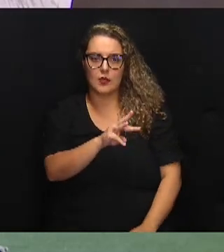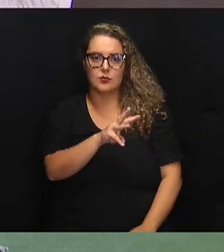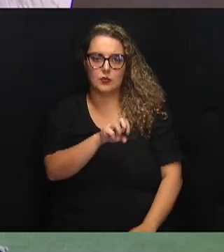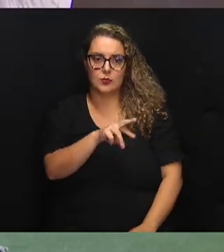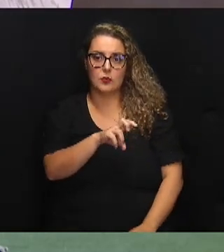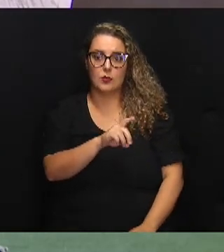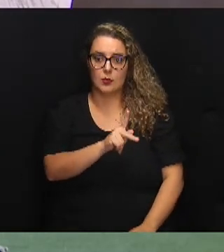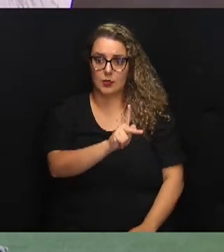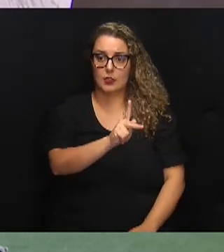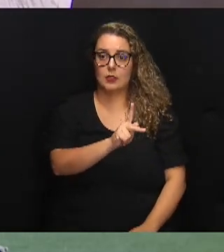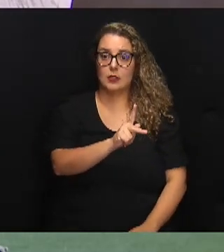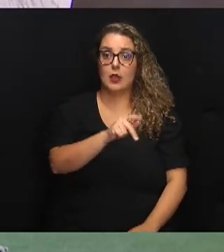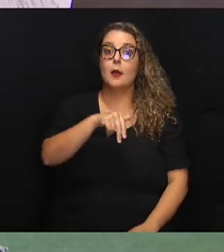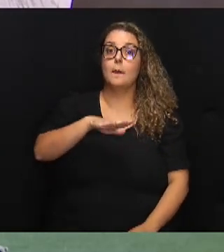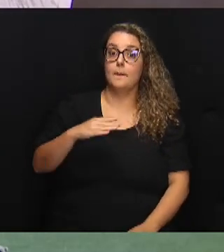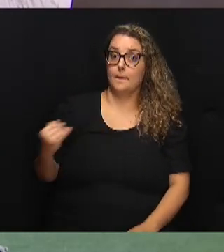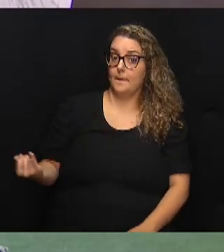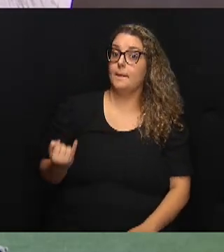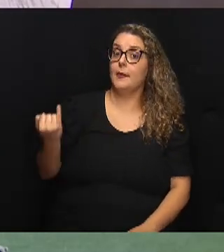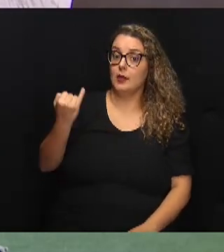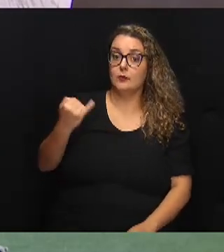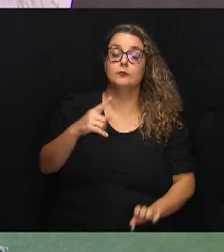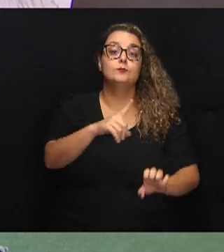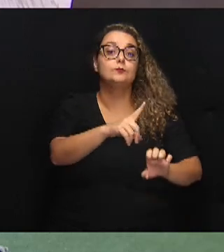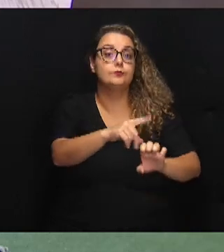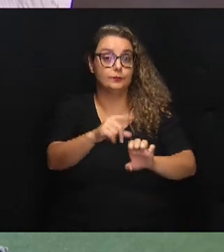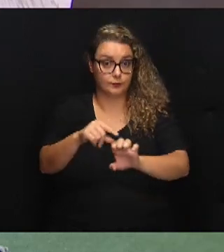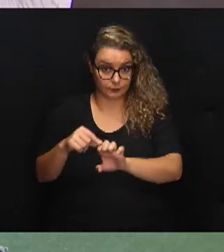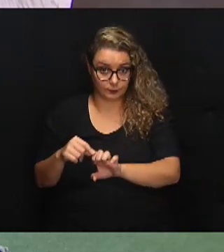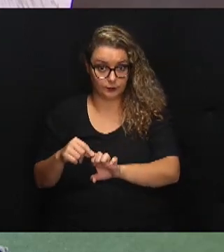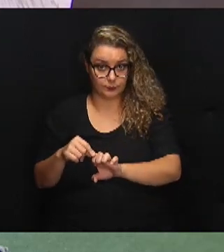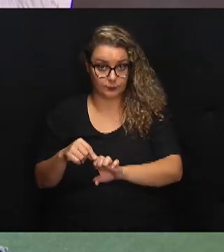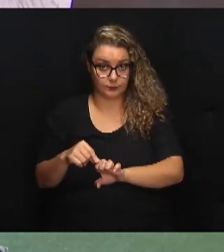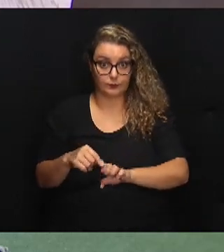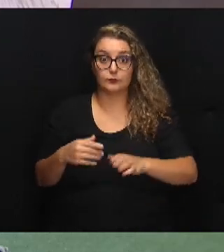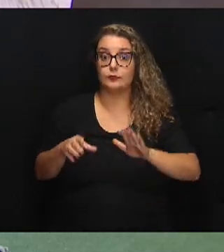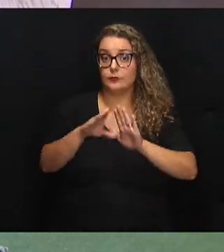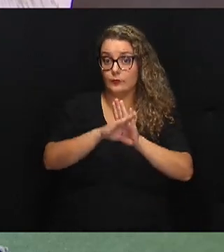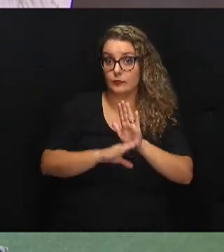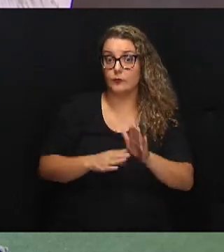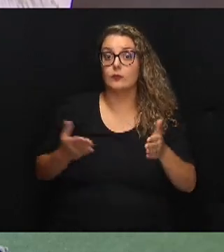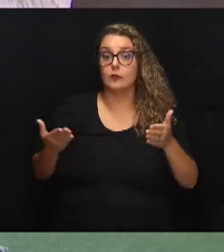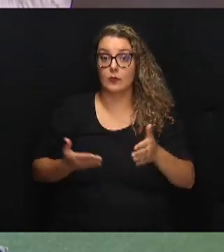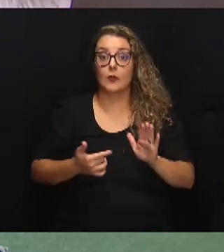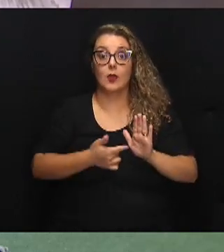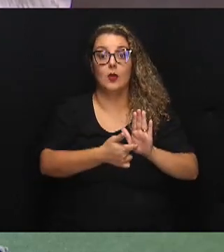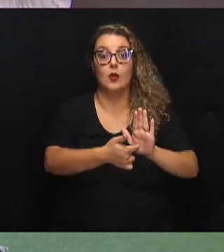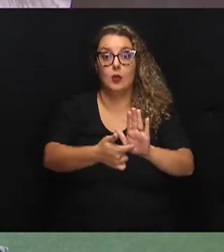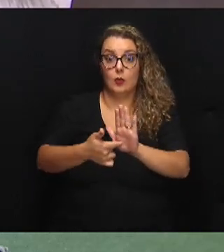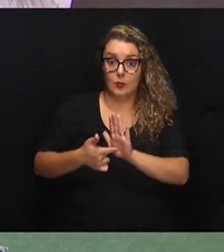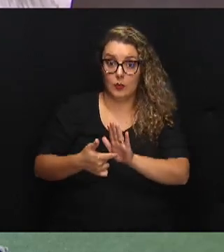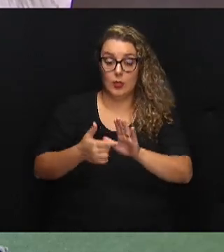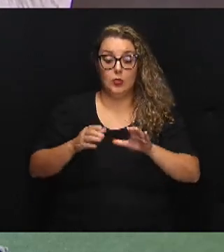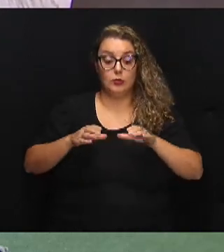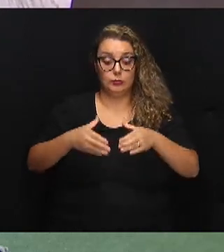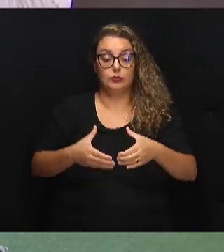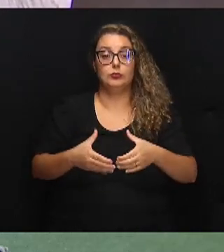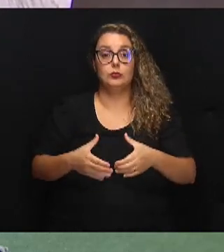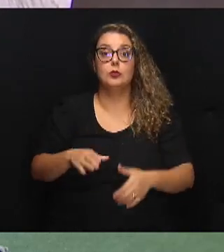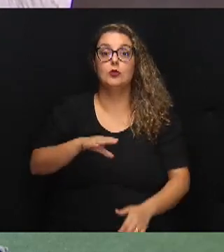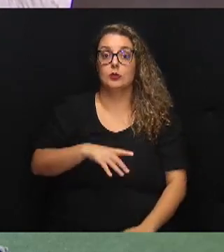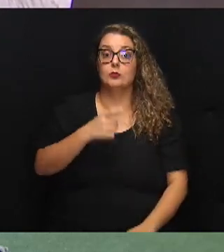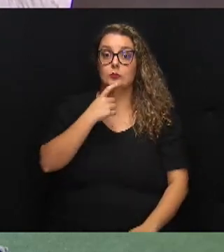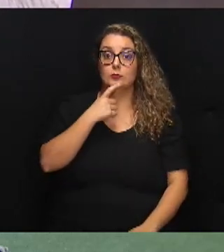dia mais fundamental para empreendedores. E o programa de hoje vai mostrar um grupo de Campinas que